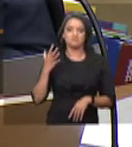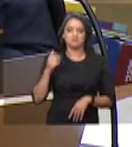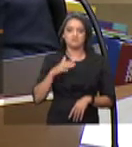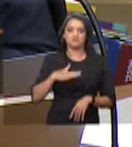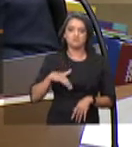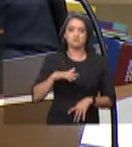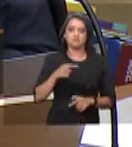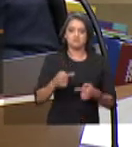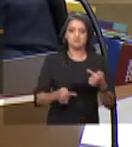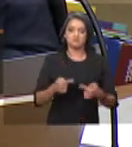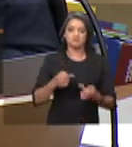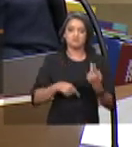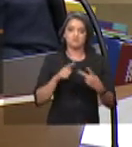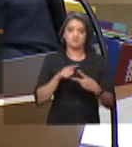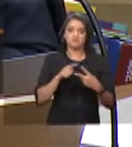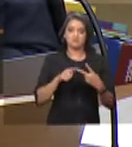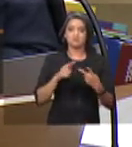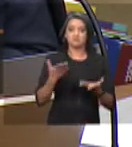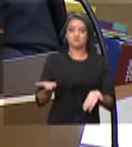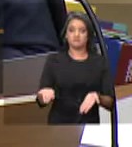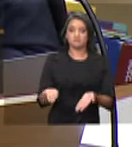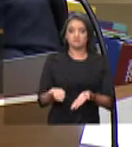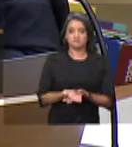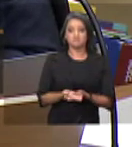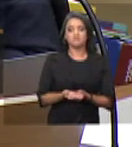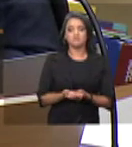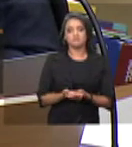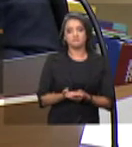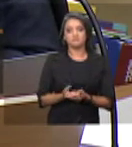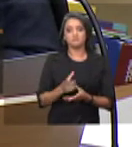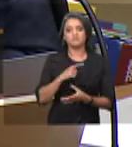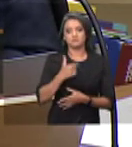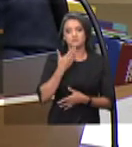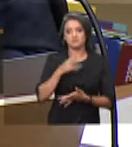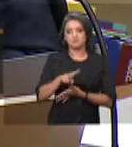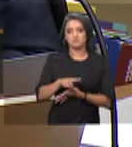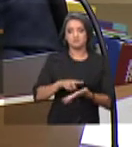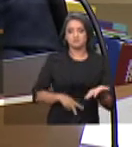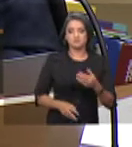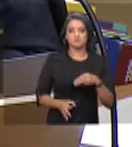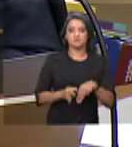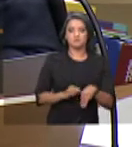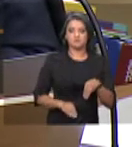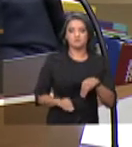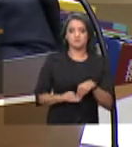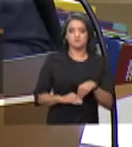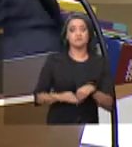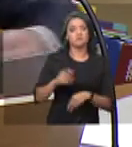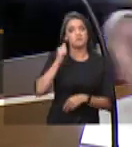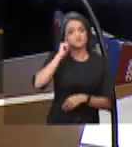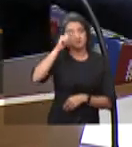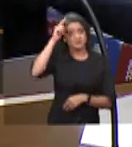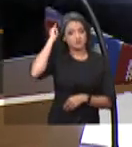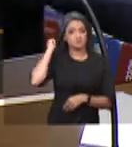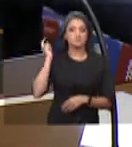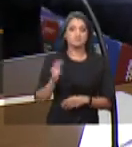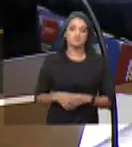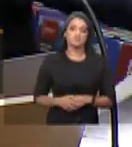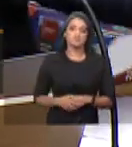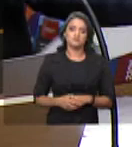âmbito das discussões das duas ações que estão sobre o pedido de vista do eminente Ministro Alexandre de Moraes